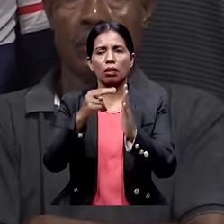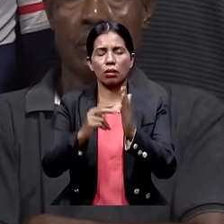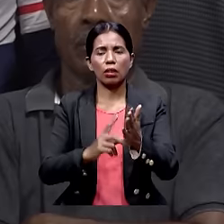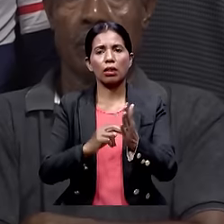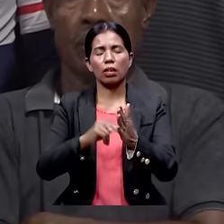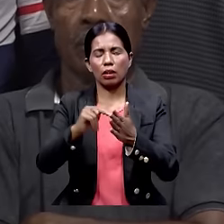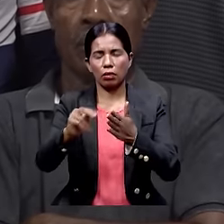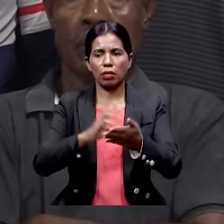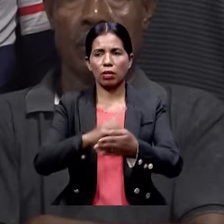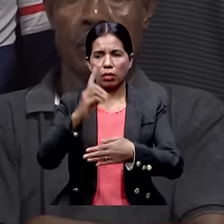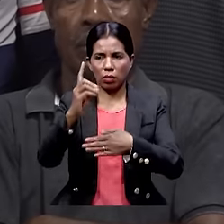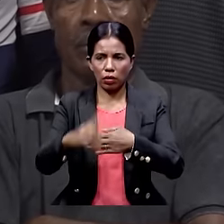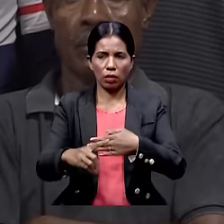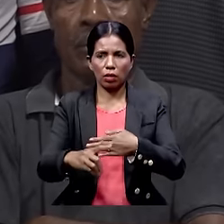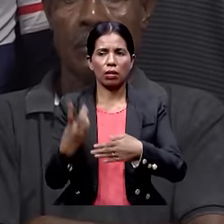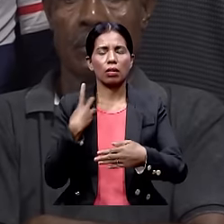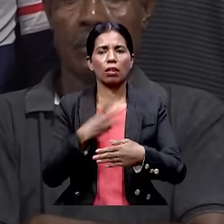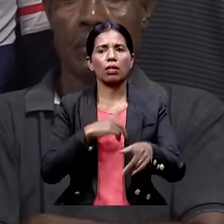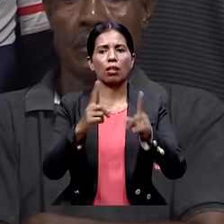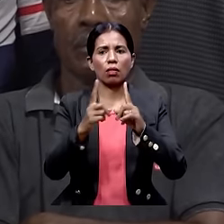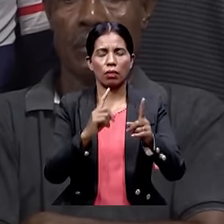desenvolvimento e aspecto neve Itaqualia.